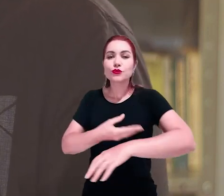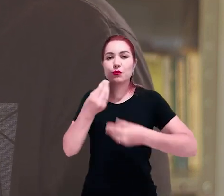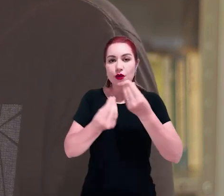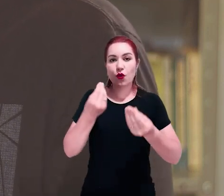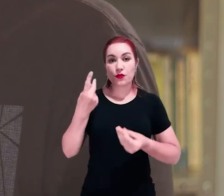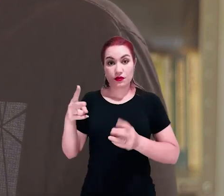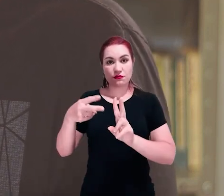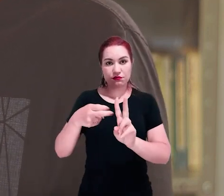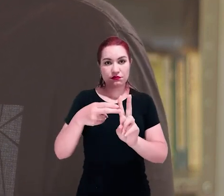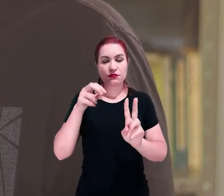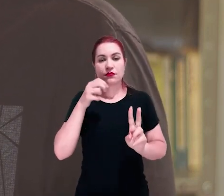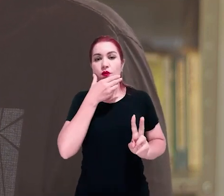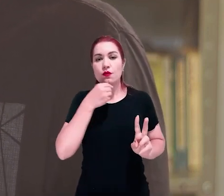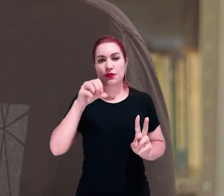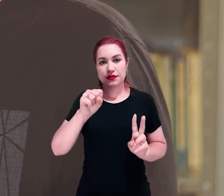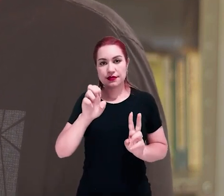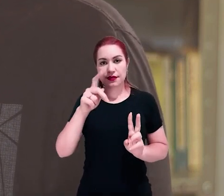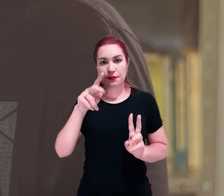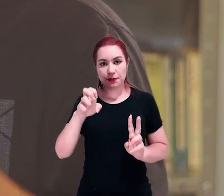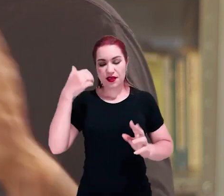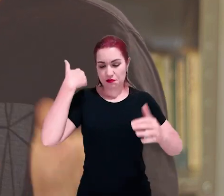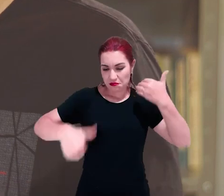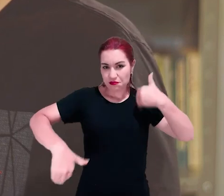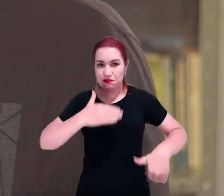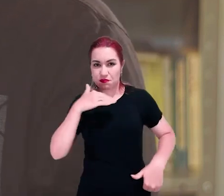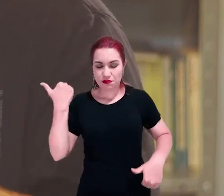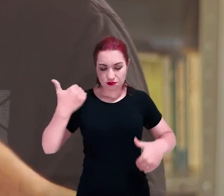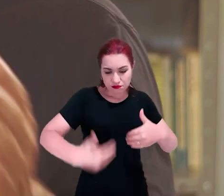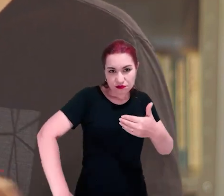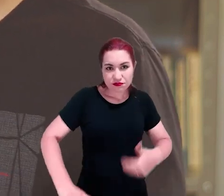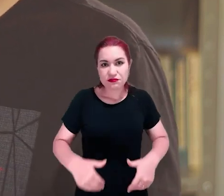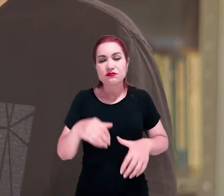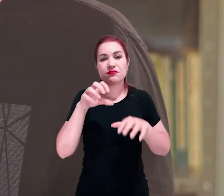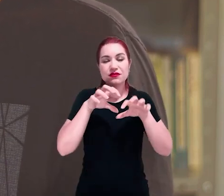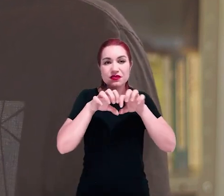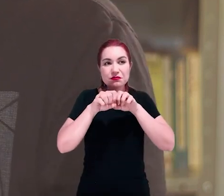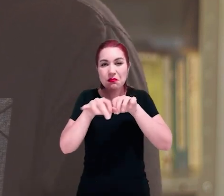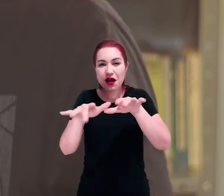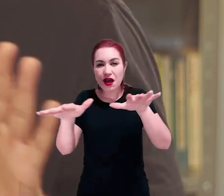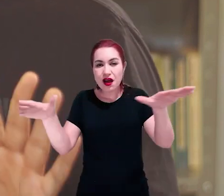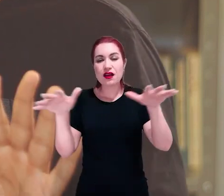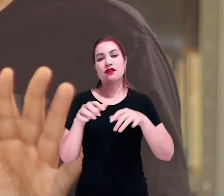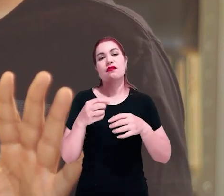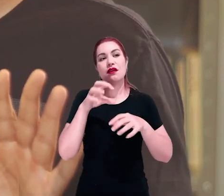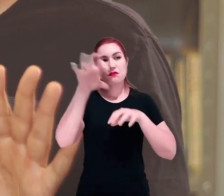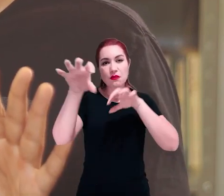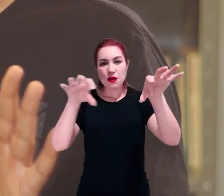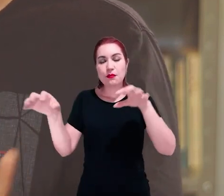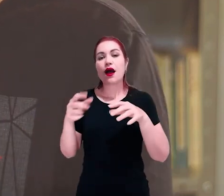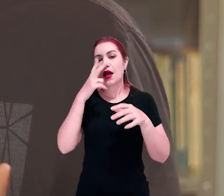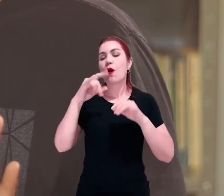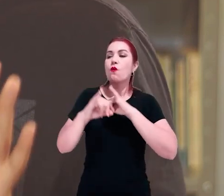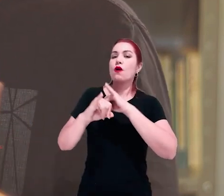com revoltosos, e mandar então essas partes do corpo, braço para uma cidade, cabeça para outra, uma maneira de avisar, não façam isso